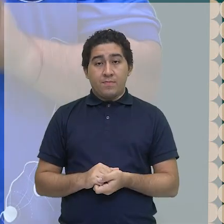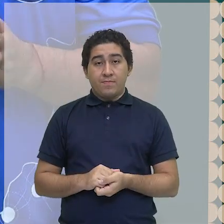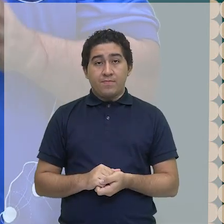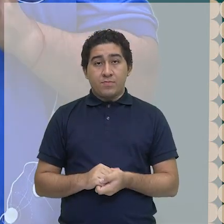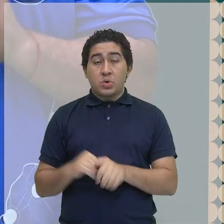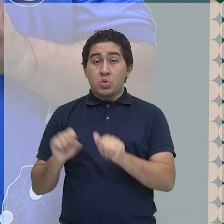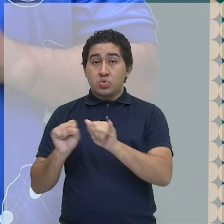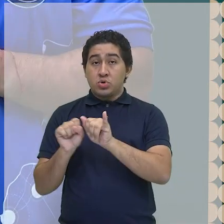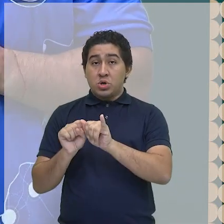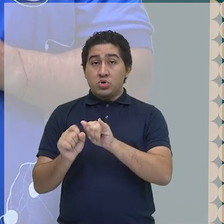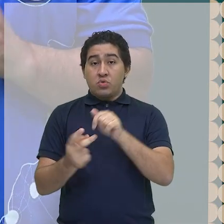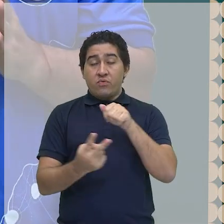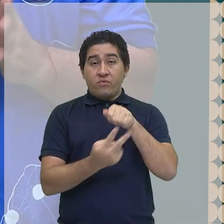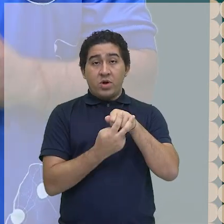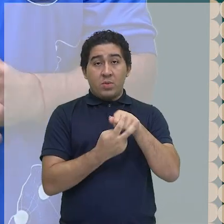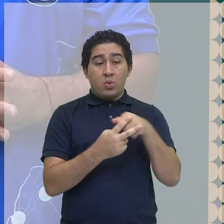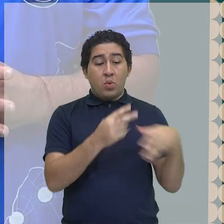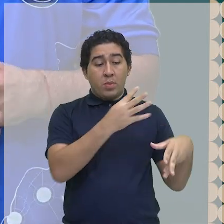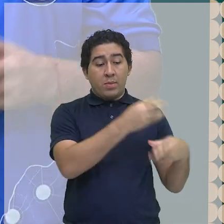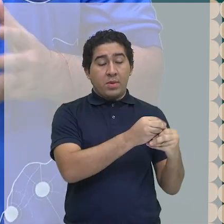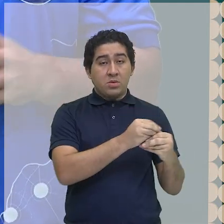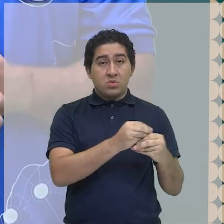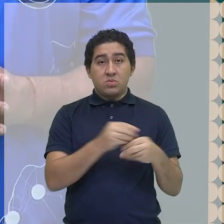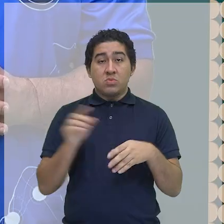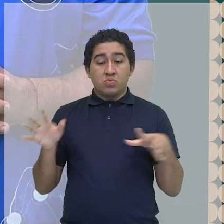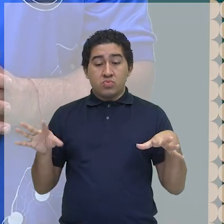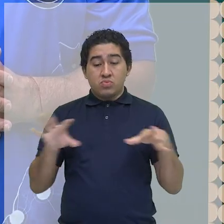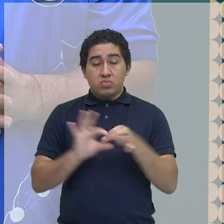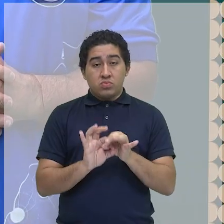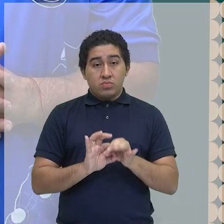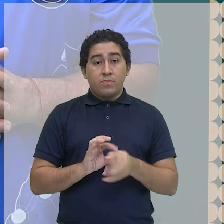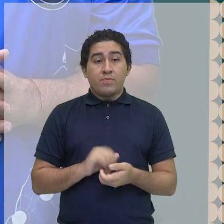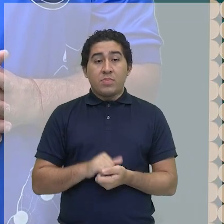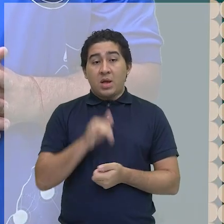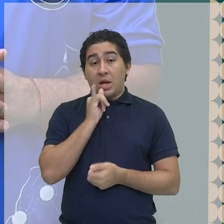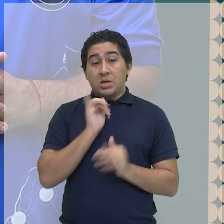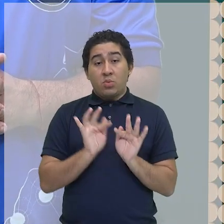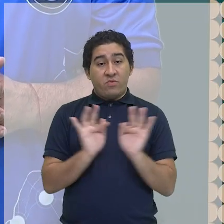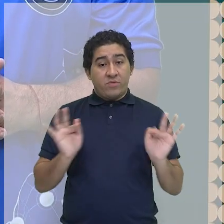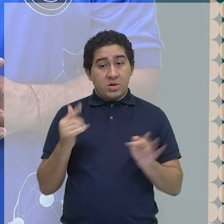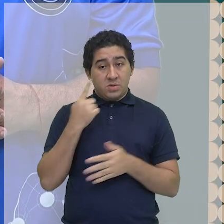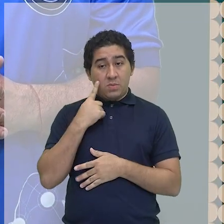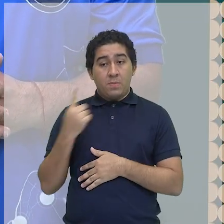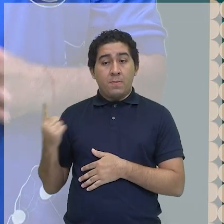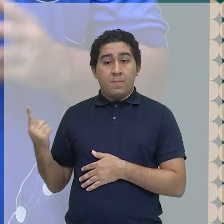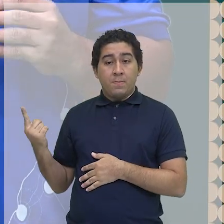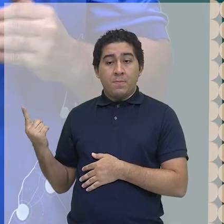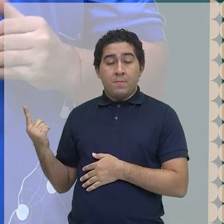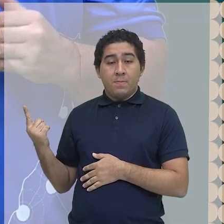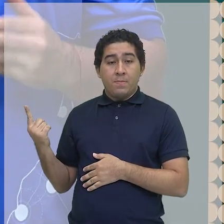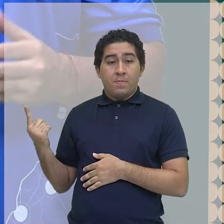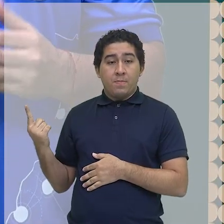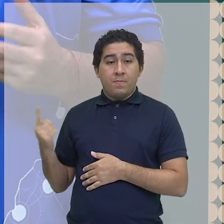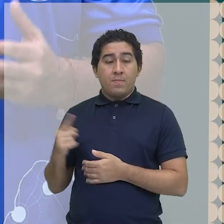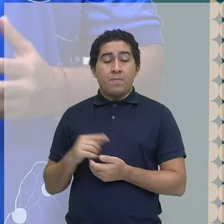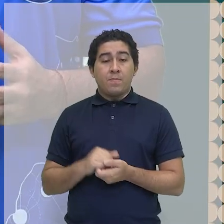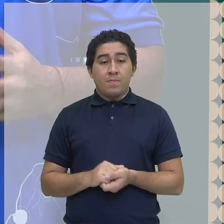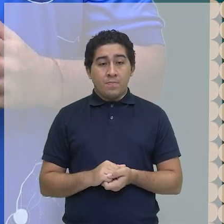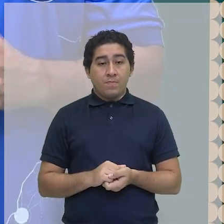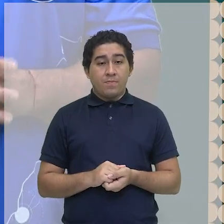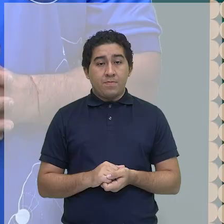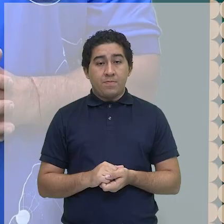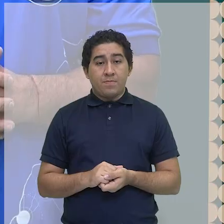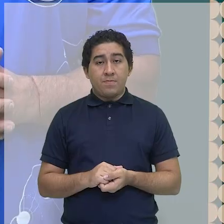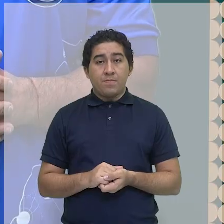Sujeito, verbo, complemento. Essa é a forma. Olha só o exemplo. Ó. Eduarda dances ballet. They dance